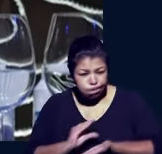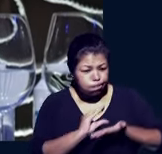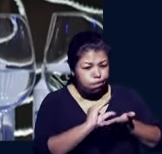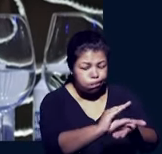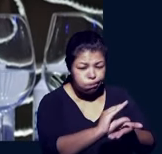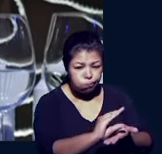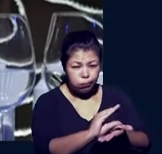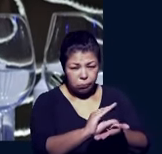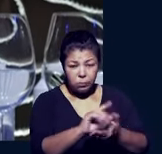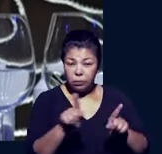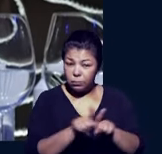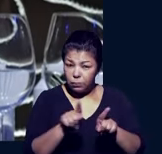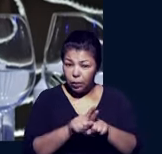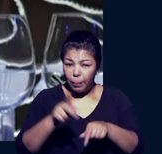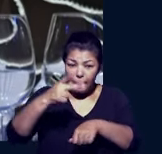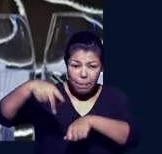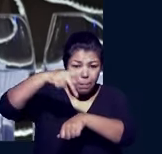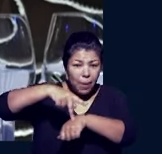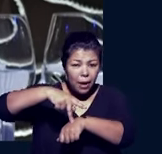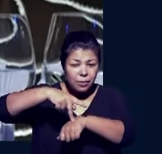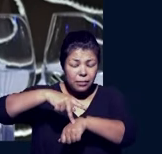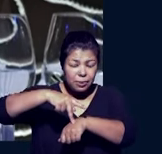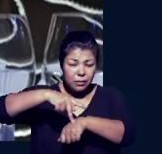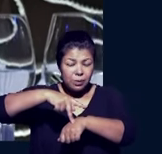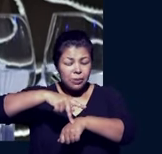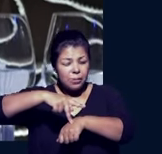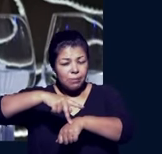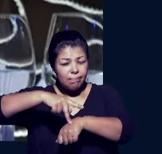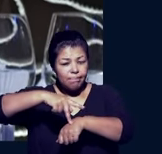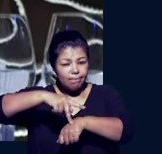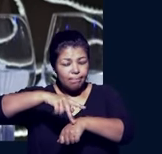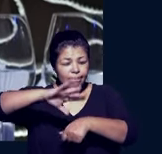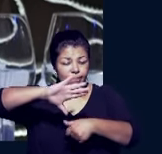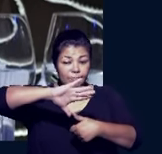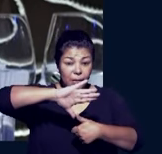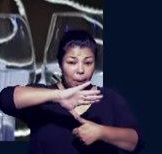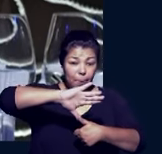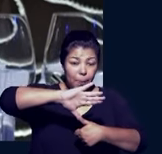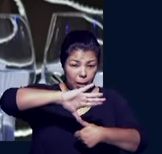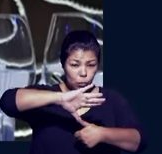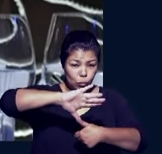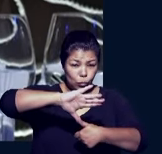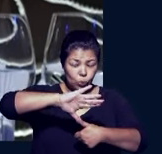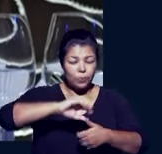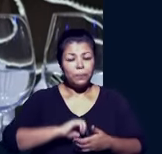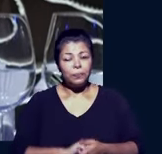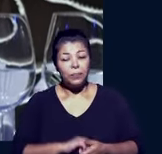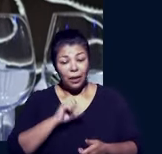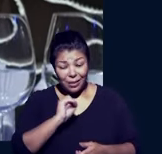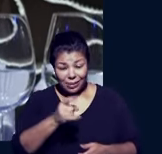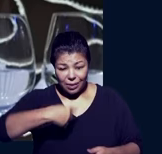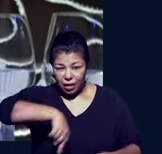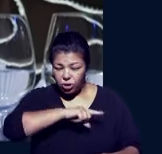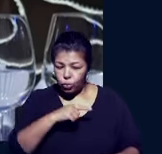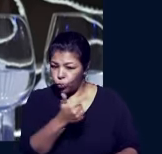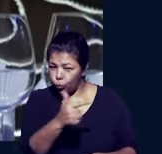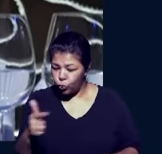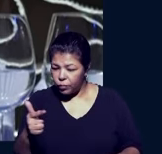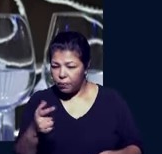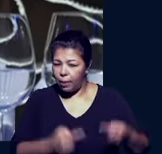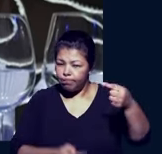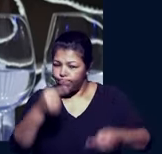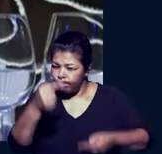pro países da América do Sul onde não há controle se a gente não tiver uma discussão séria e